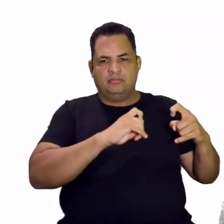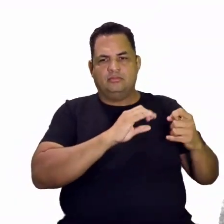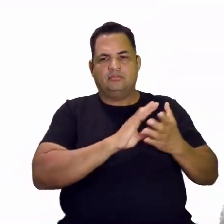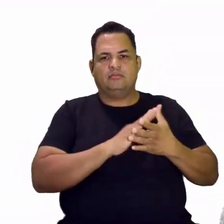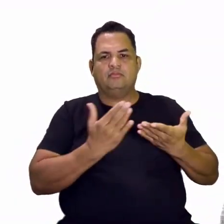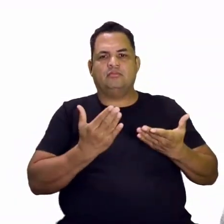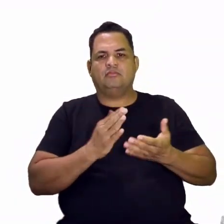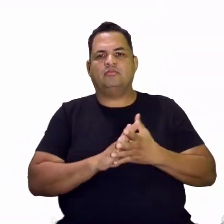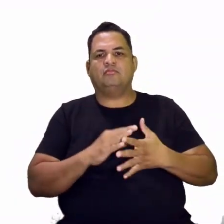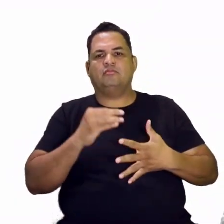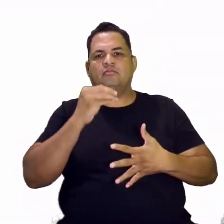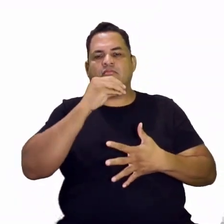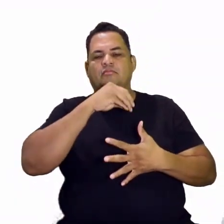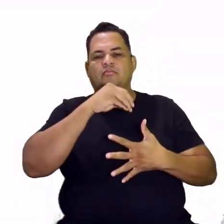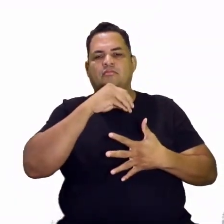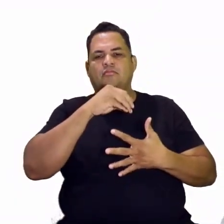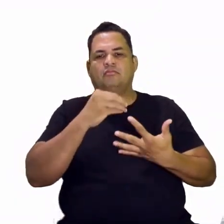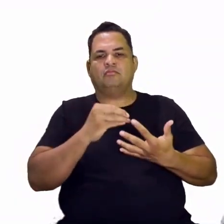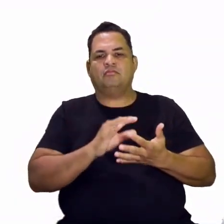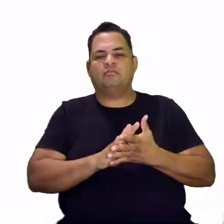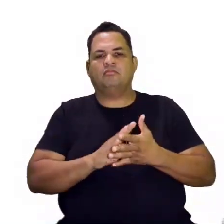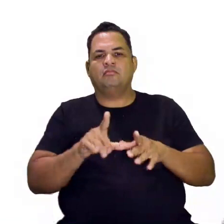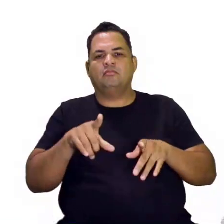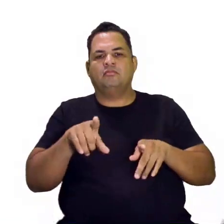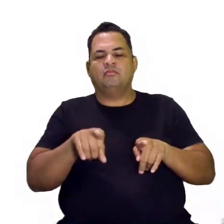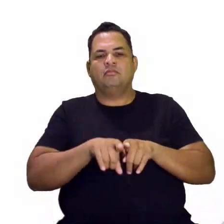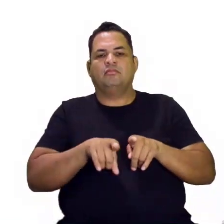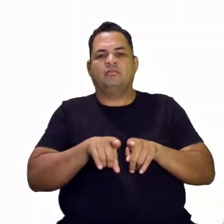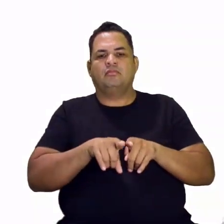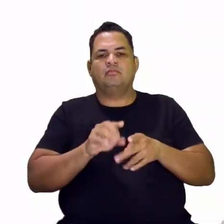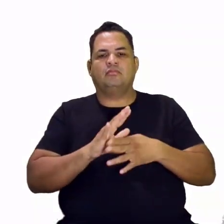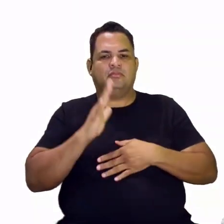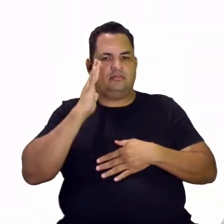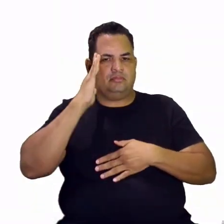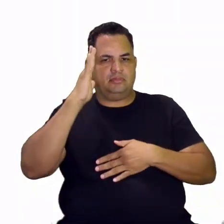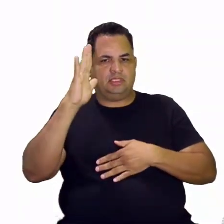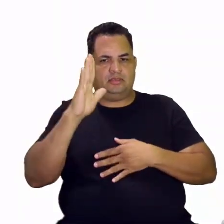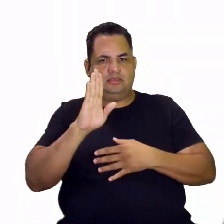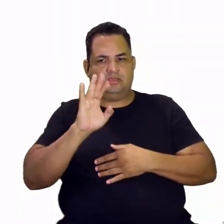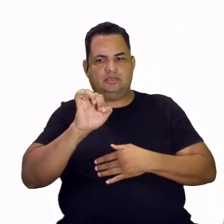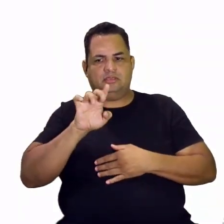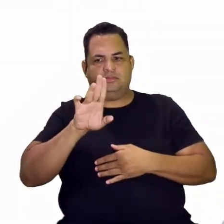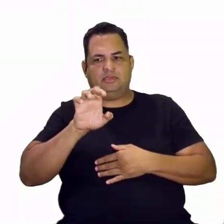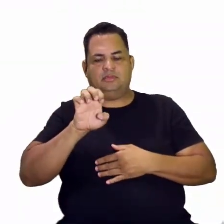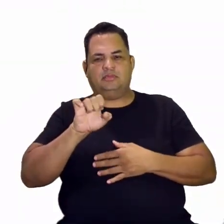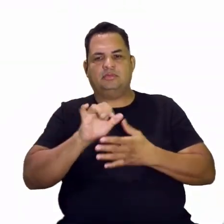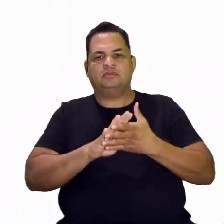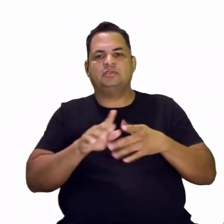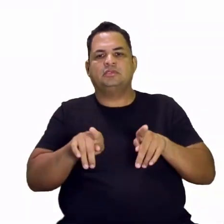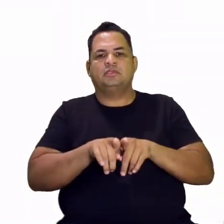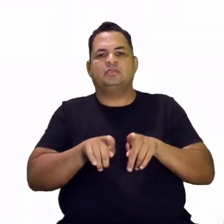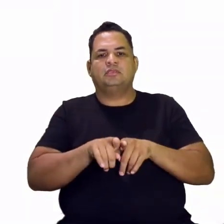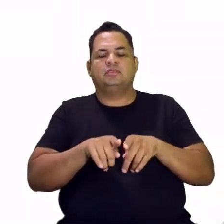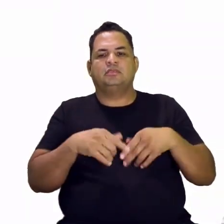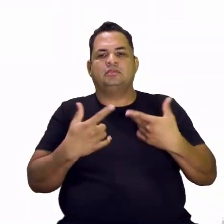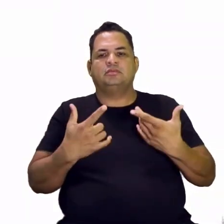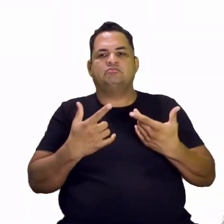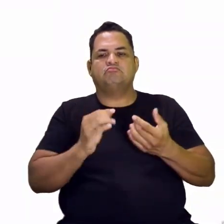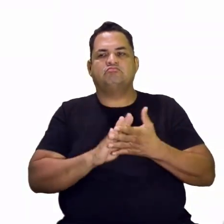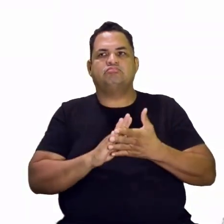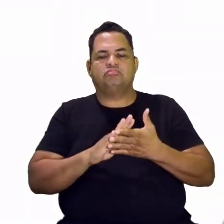reino Monera. Vamos falar da teoria da simbiose e você vai sair dessa aula com